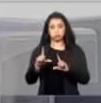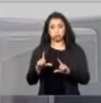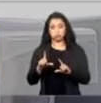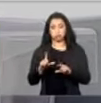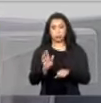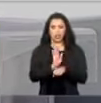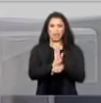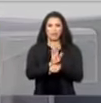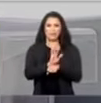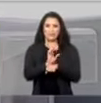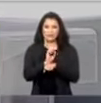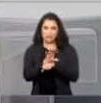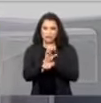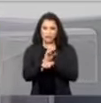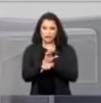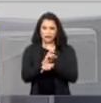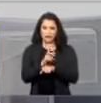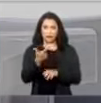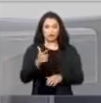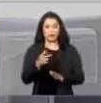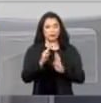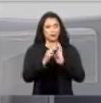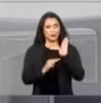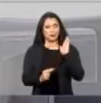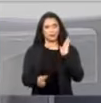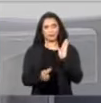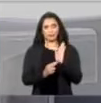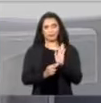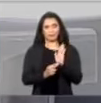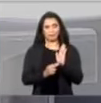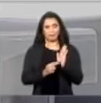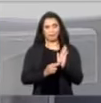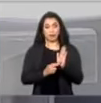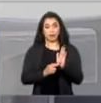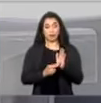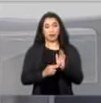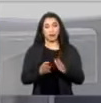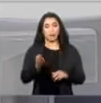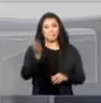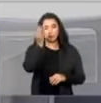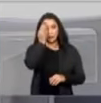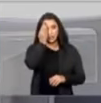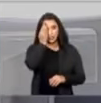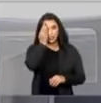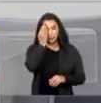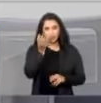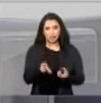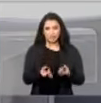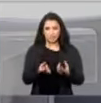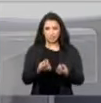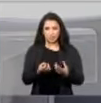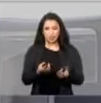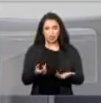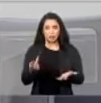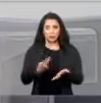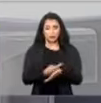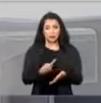demand, VOD, não foi normatizado e tampouco a pirataria eficientemente combatida.